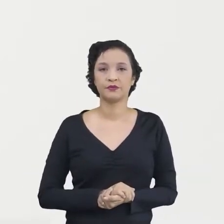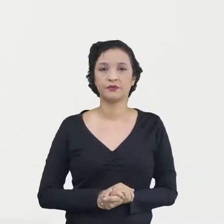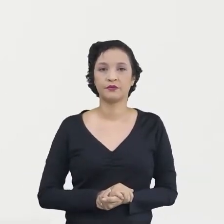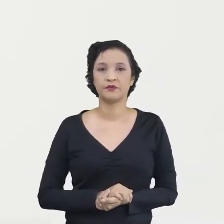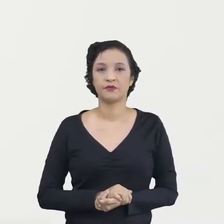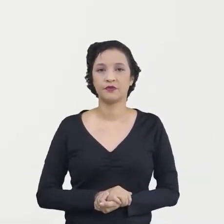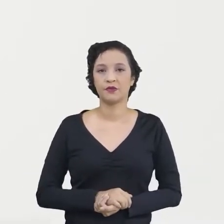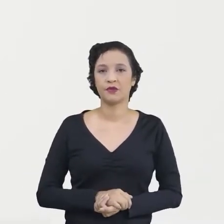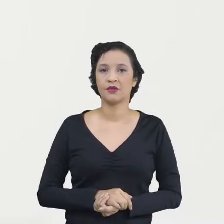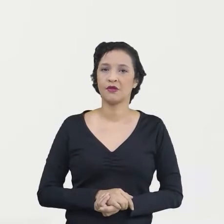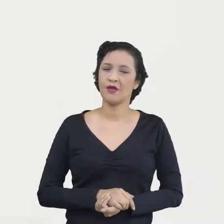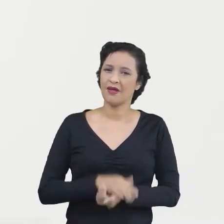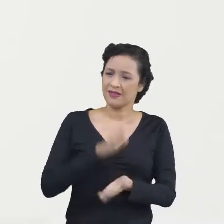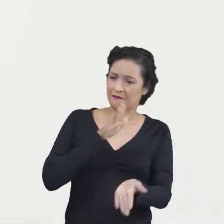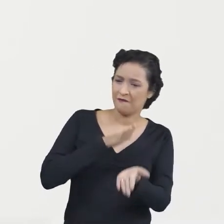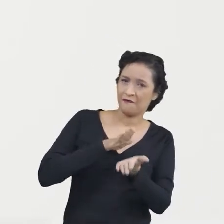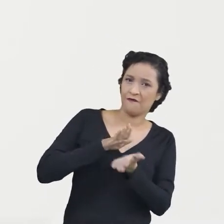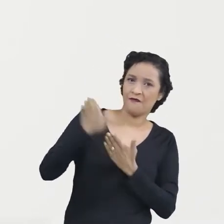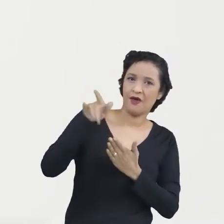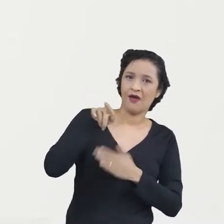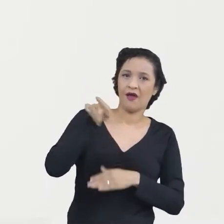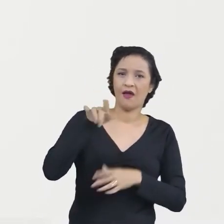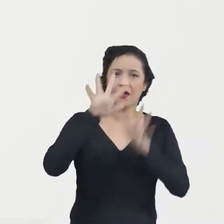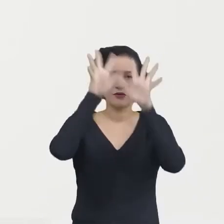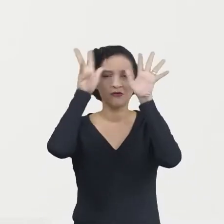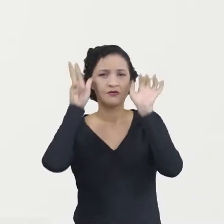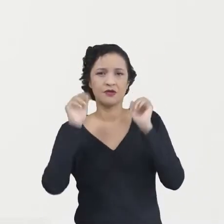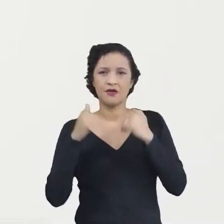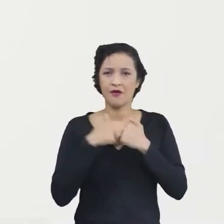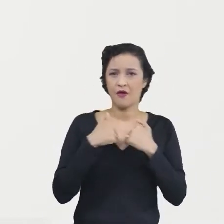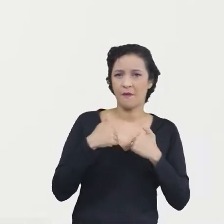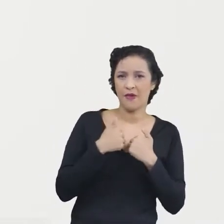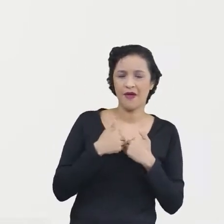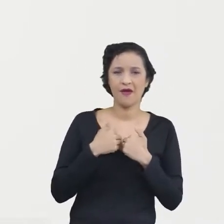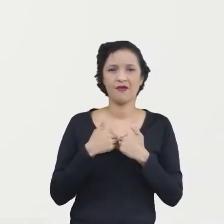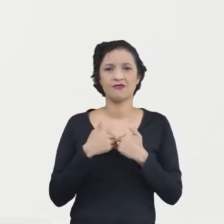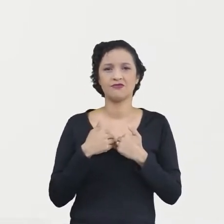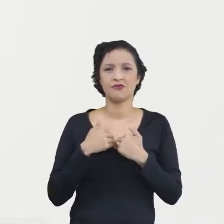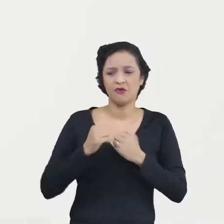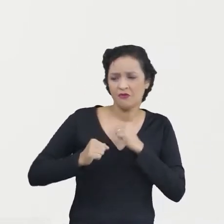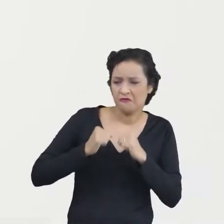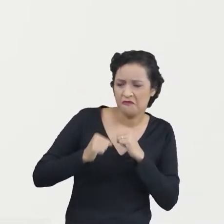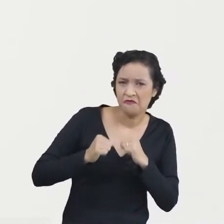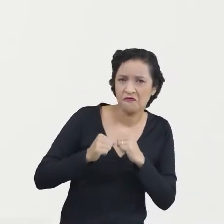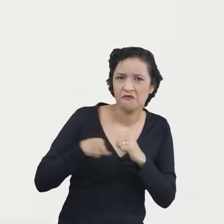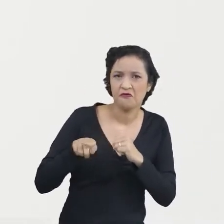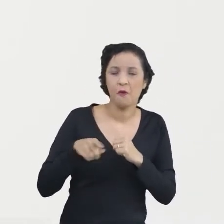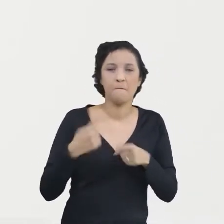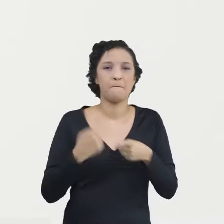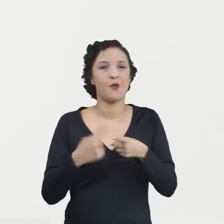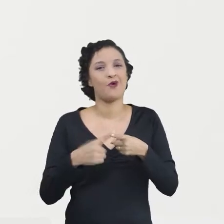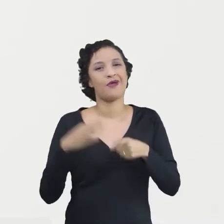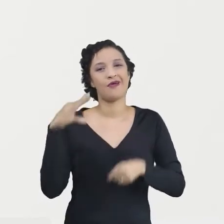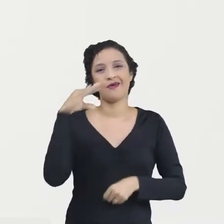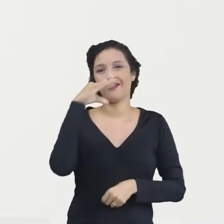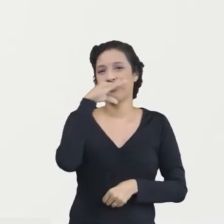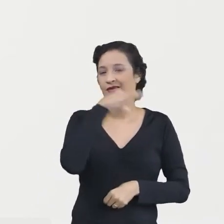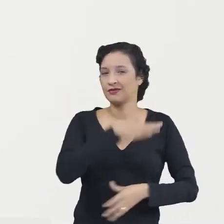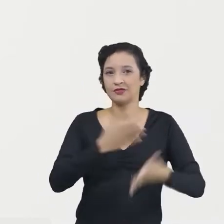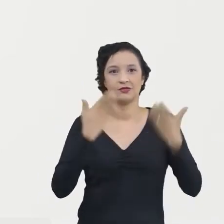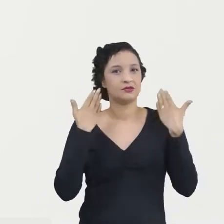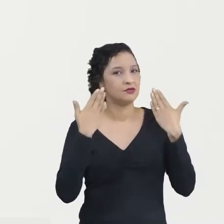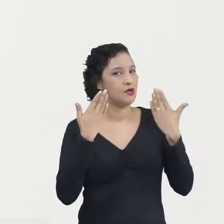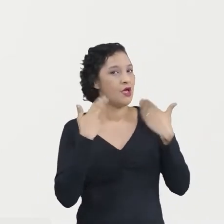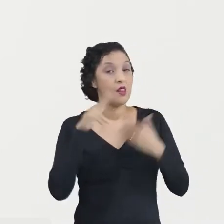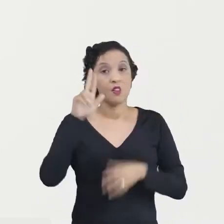Lá se vai a saracura correndo dessa quentura e não vai mais voltar. Lá